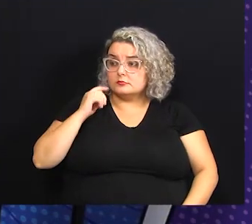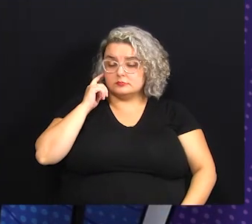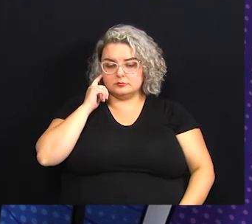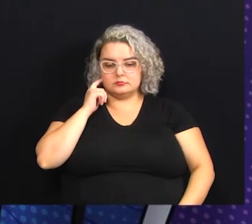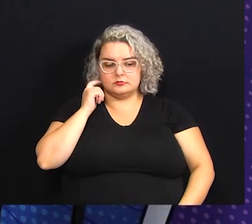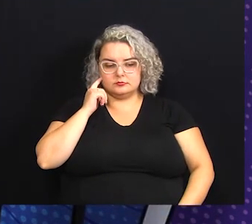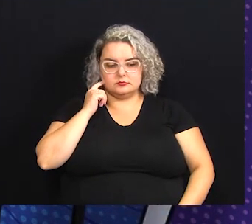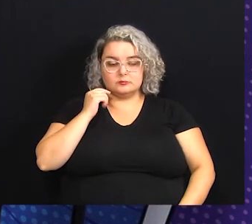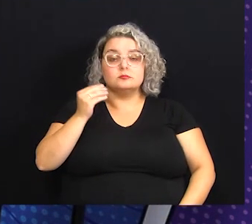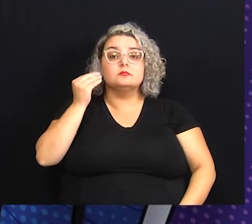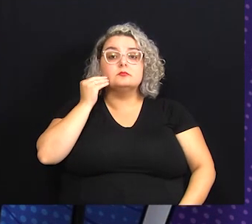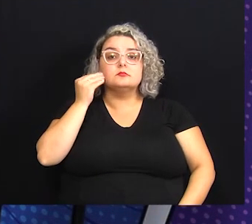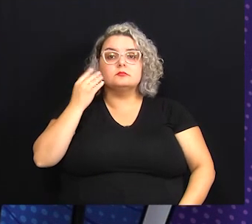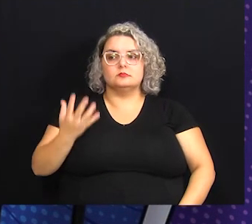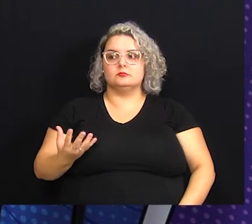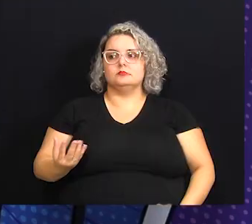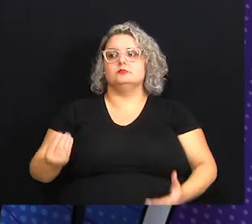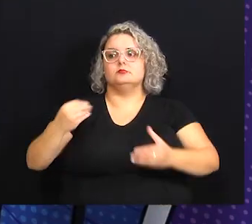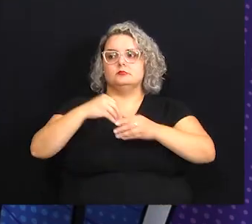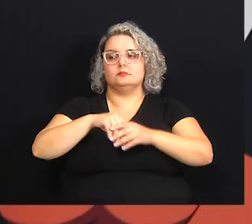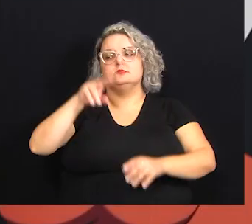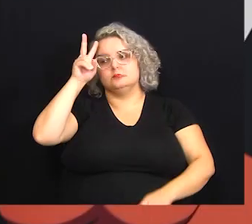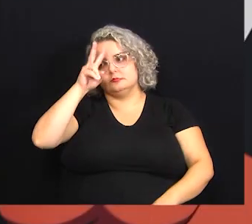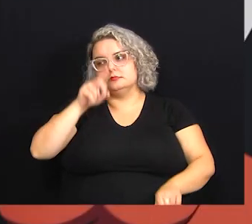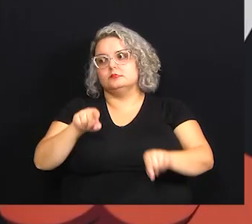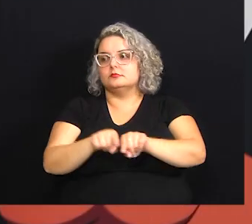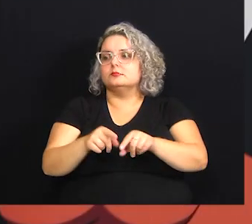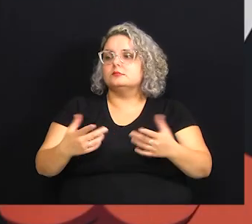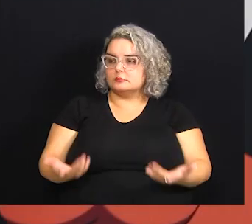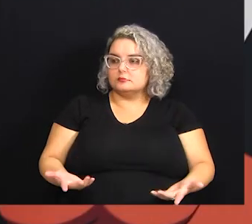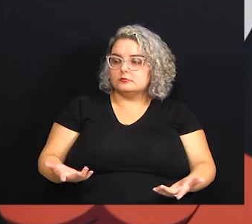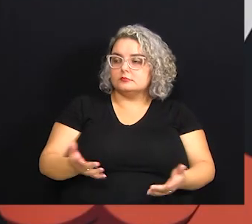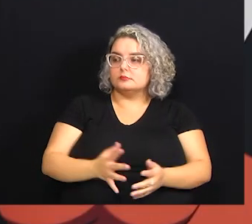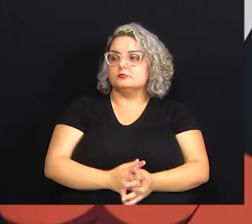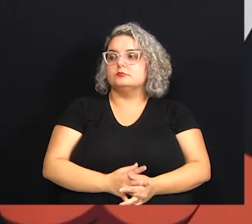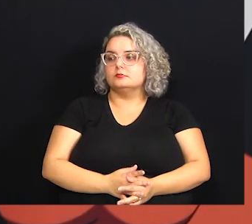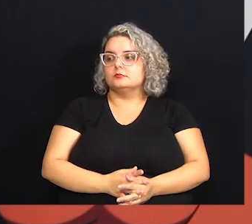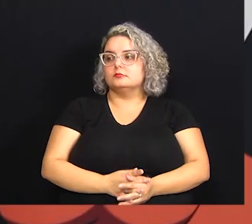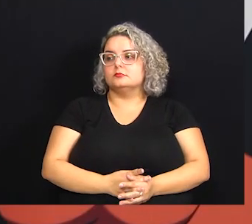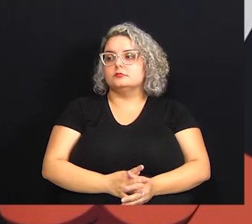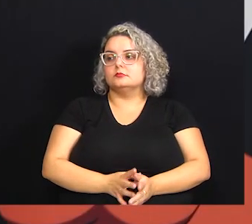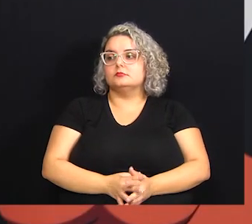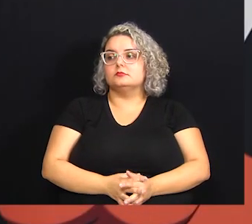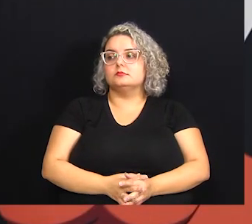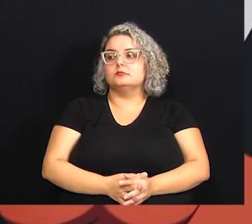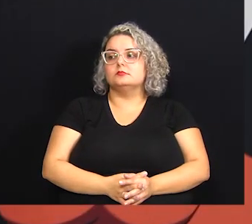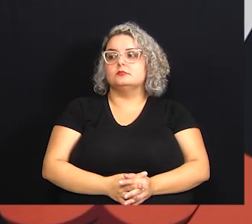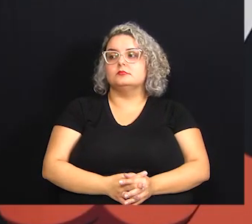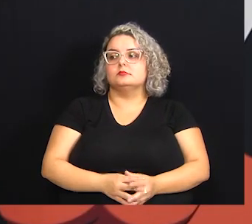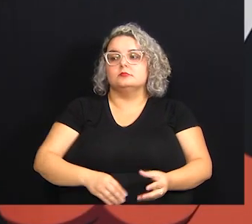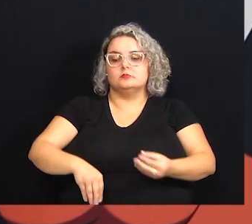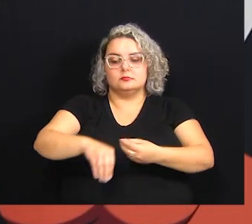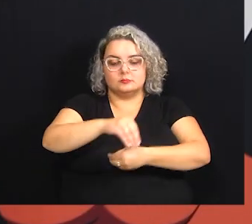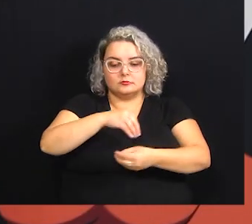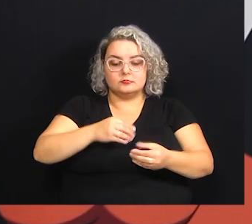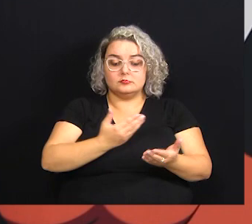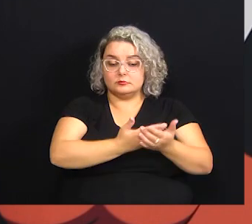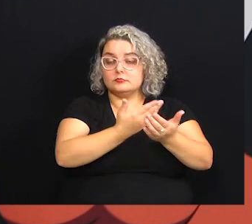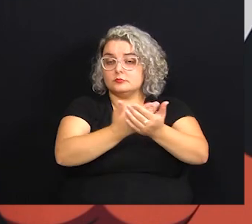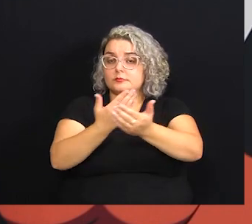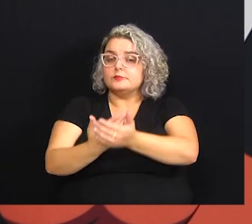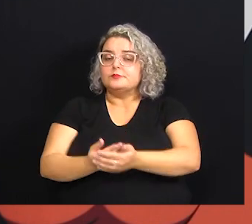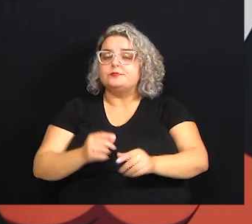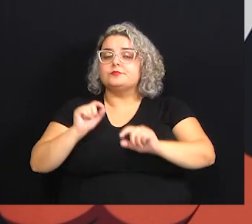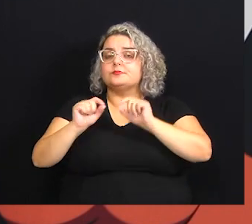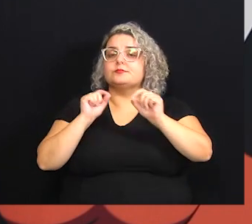para tentar englobar isso na história também. Agora, no meio desses estudos, né, o que